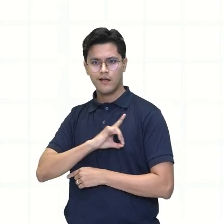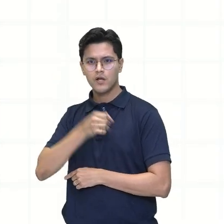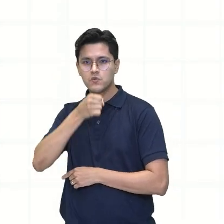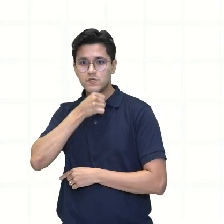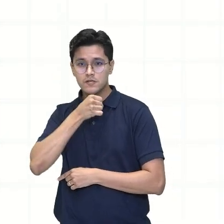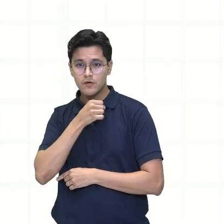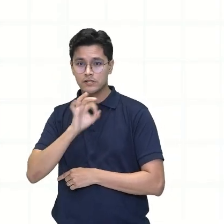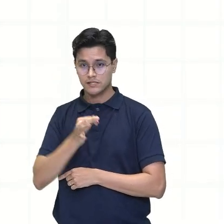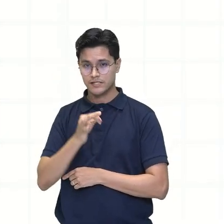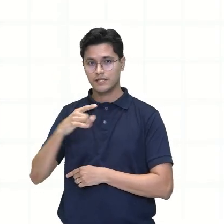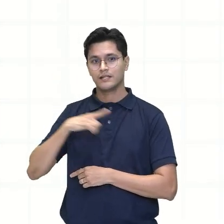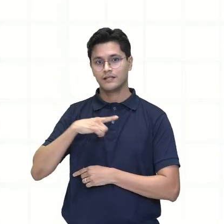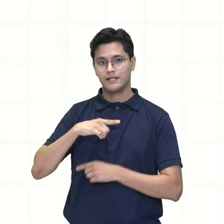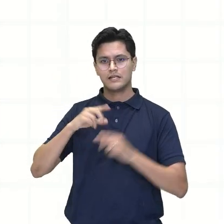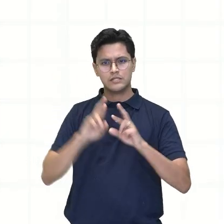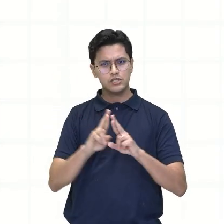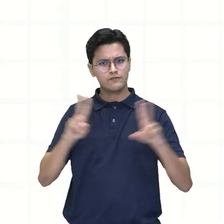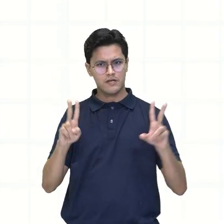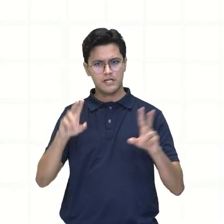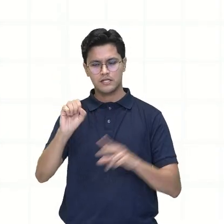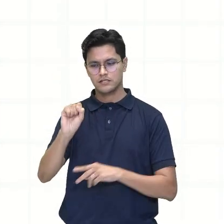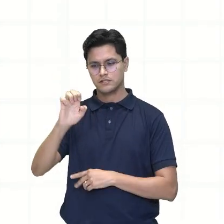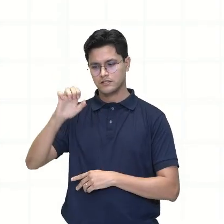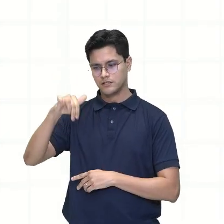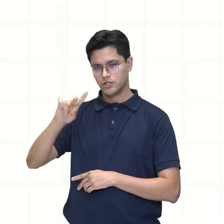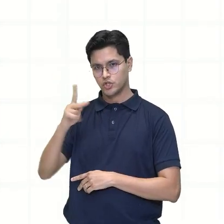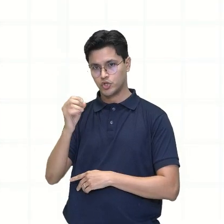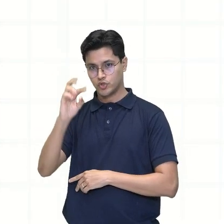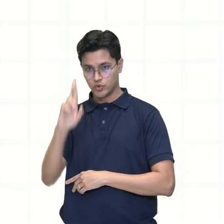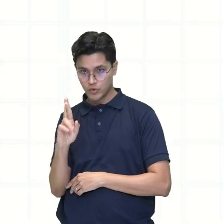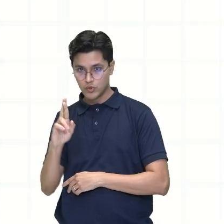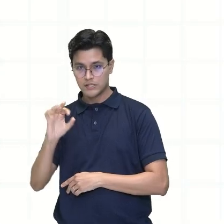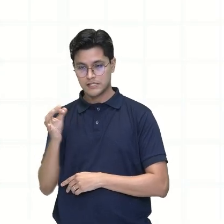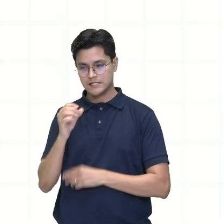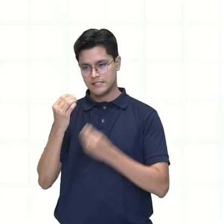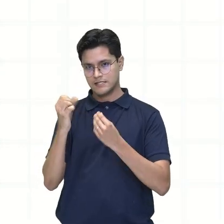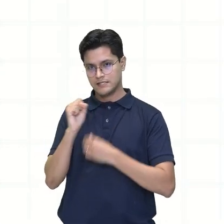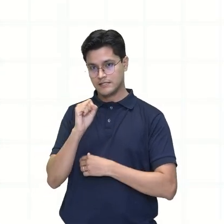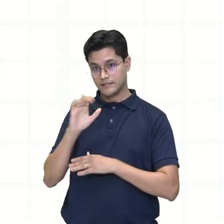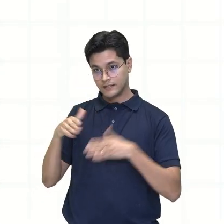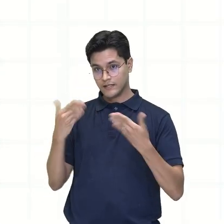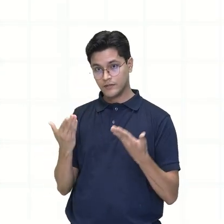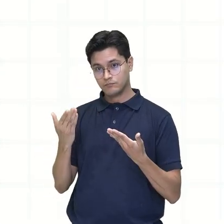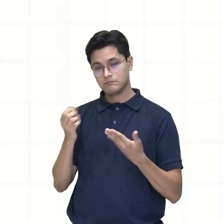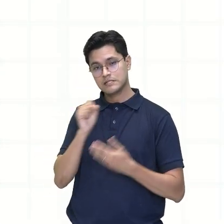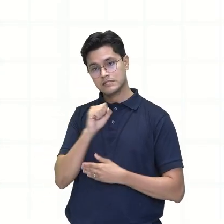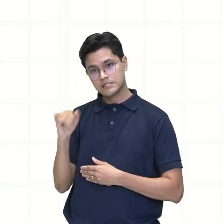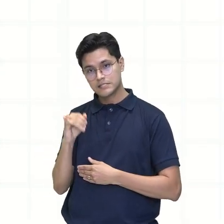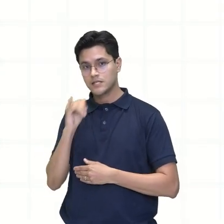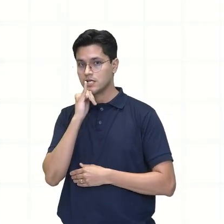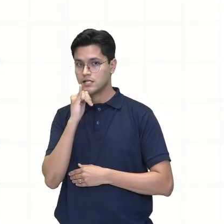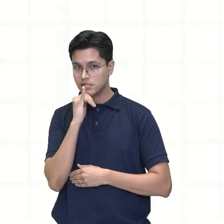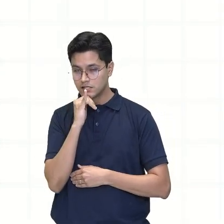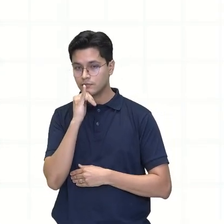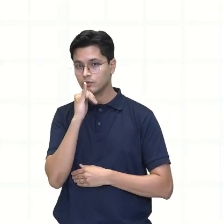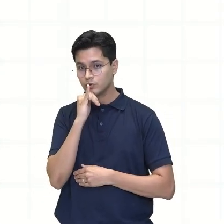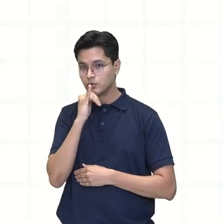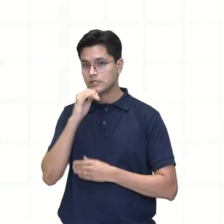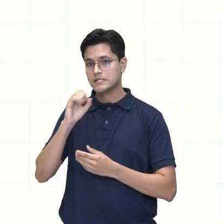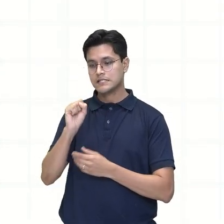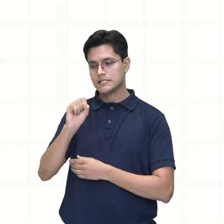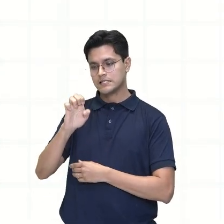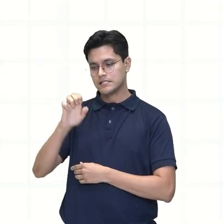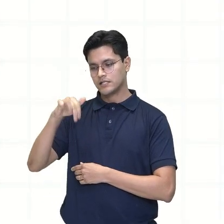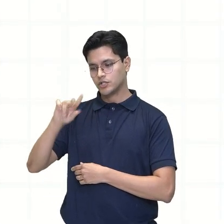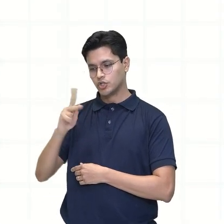Um ótimo, excelente delegado. Se eu digo que é delegado senhor, que é uma pessoa o quê? De meia idade, que é mais velho, né? Mais